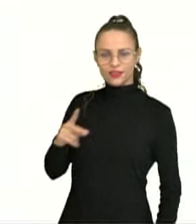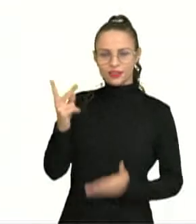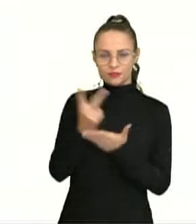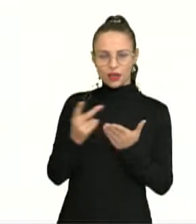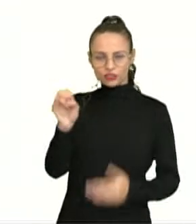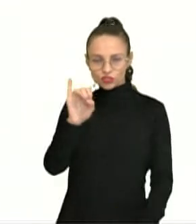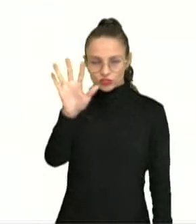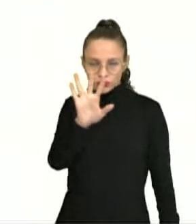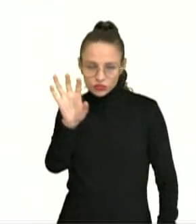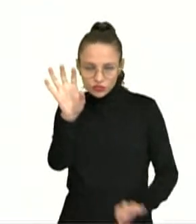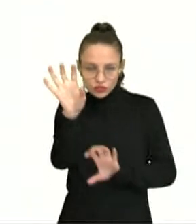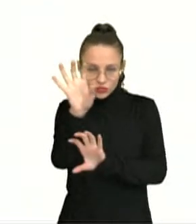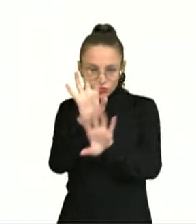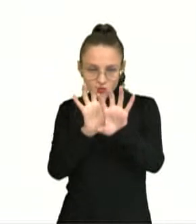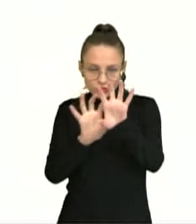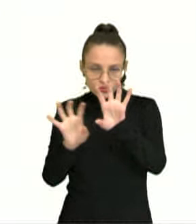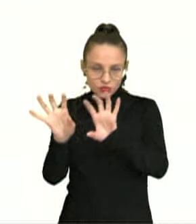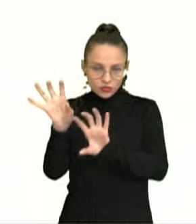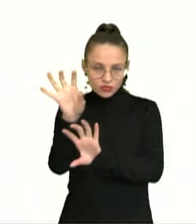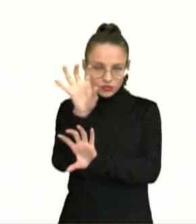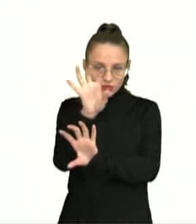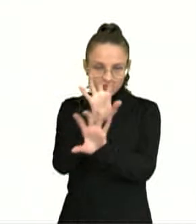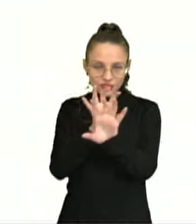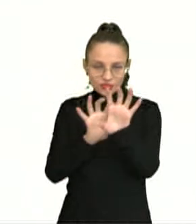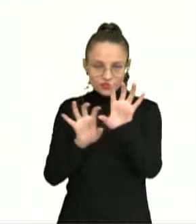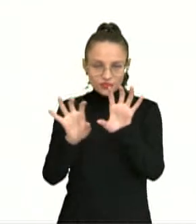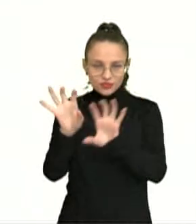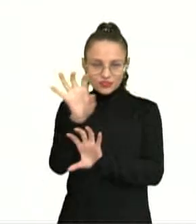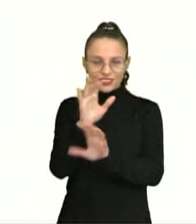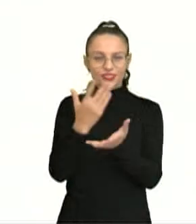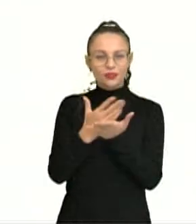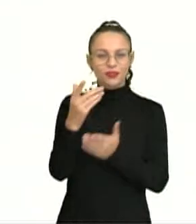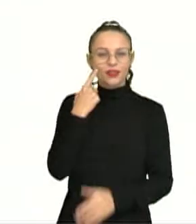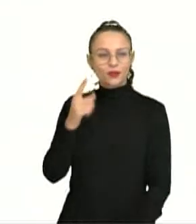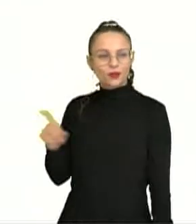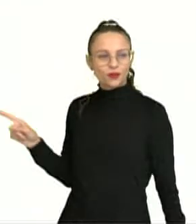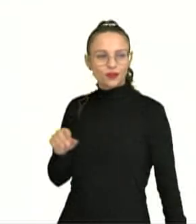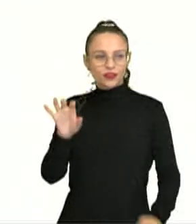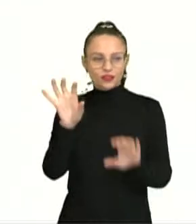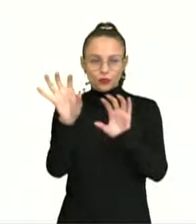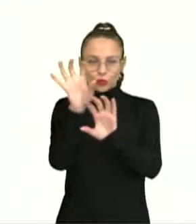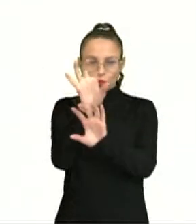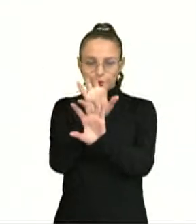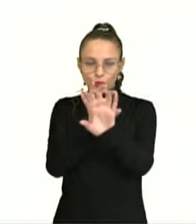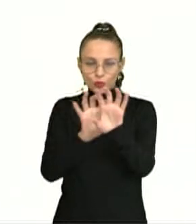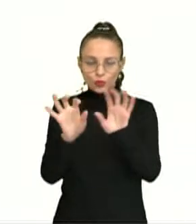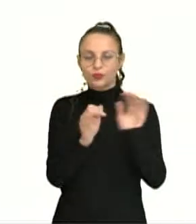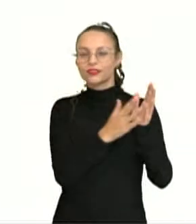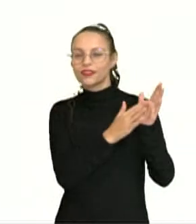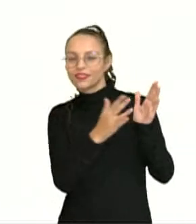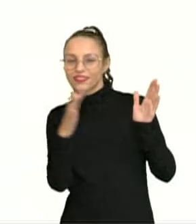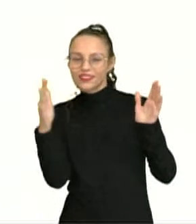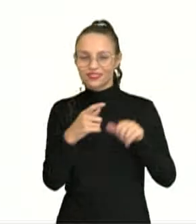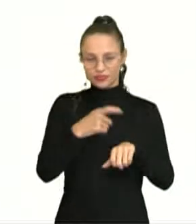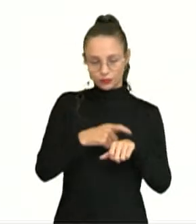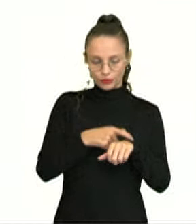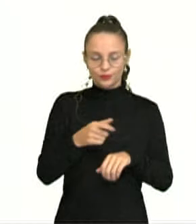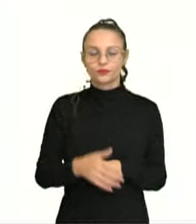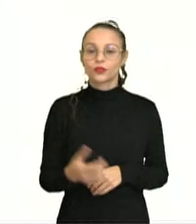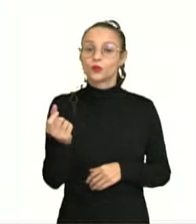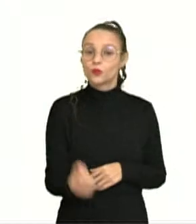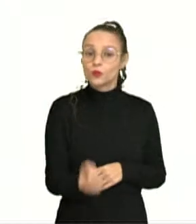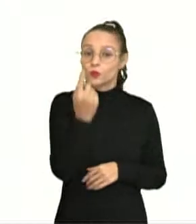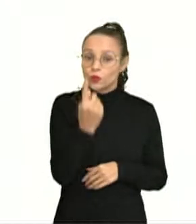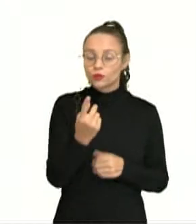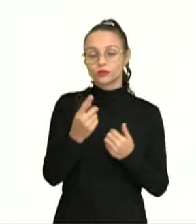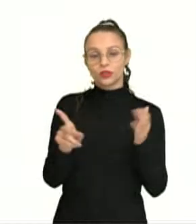o inusitado, né, nessa aqui? É uma animação, ela começa a dar a ideia da cronologia do tempo. Então, o inusitado de